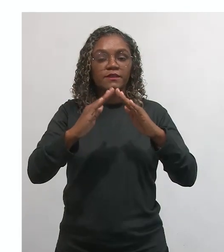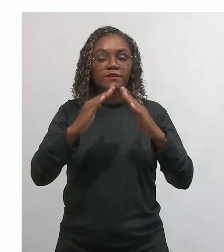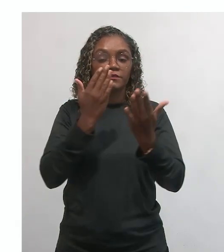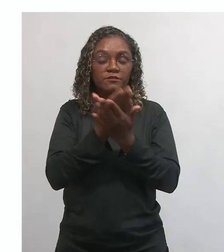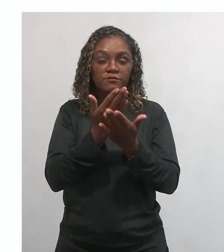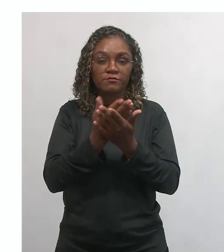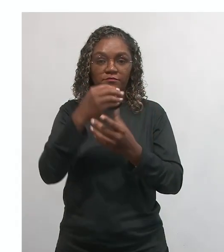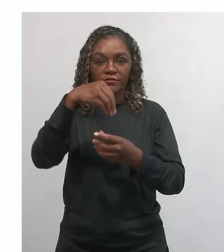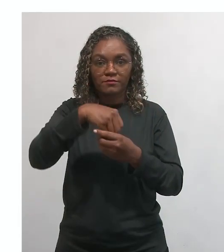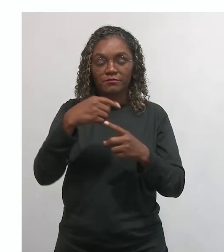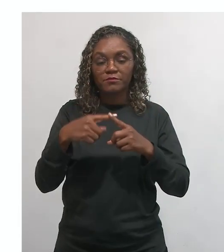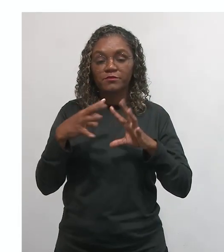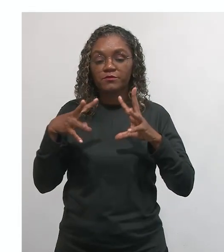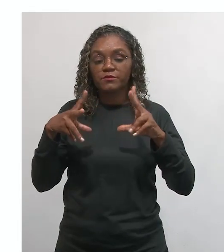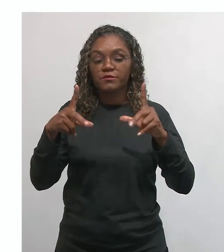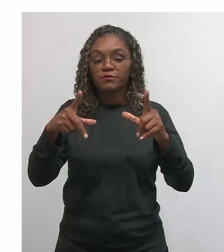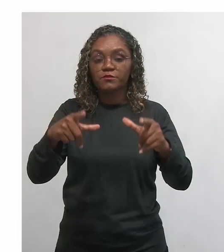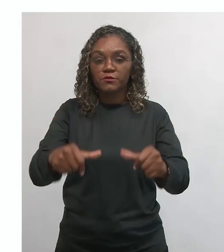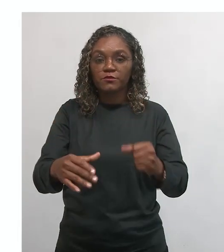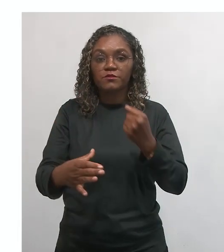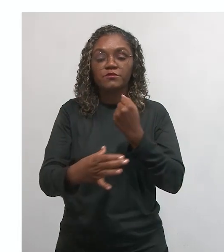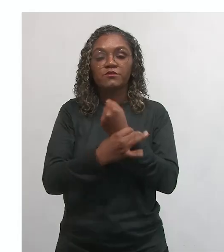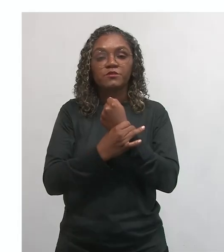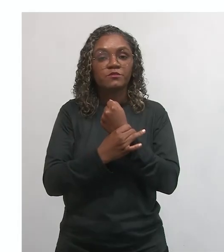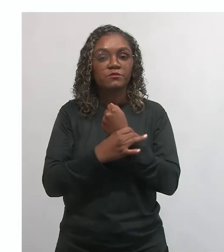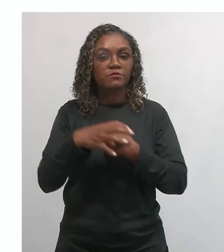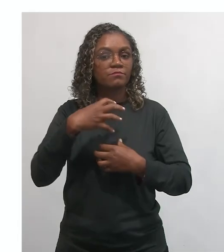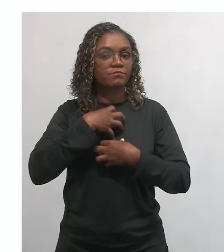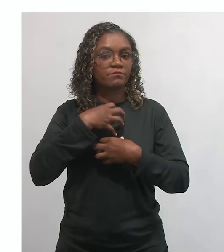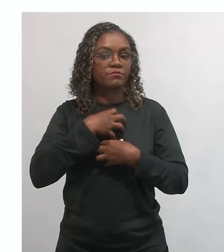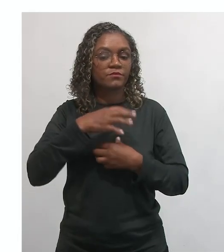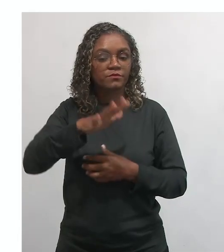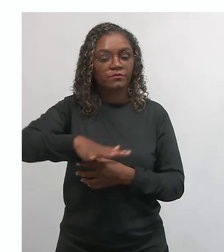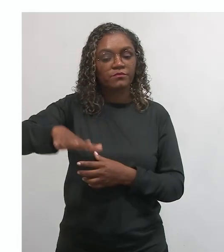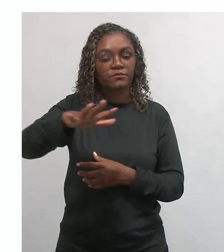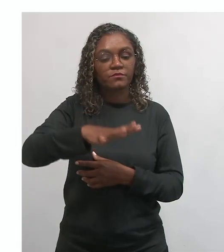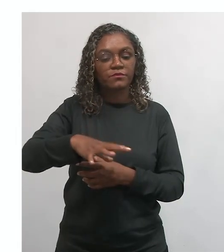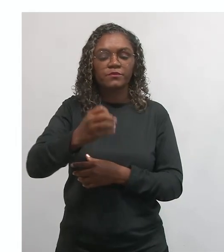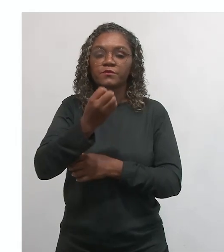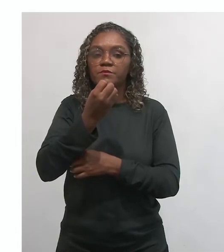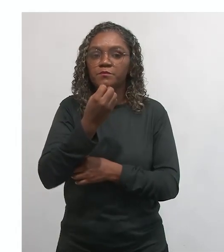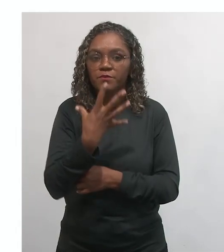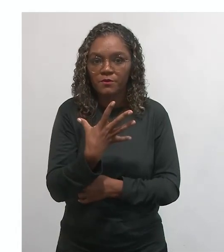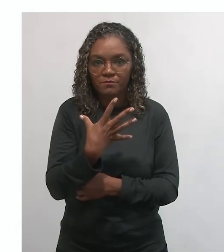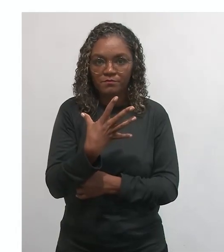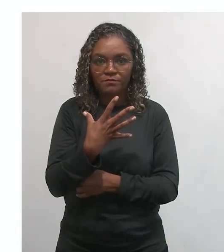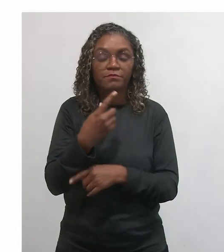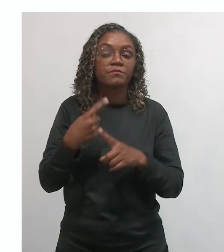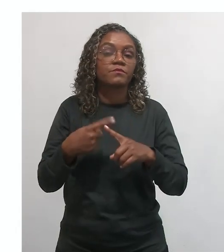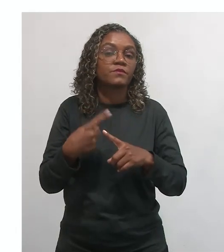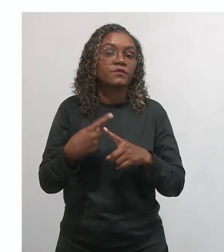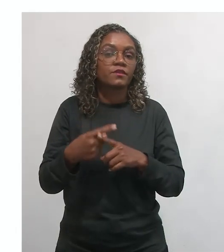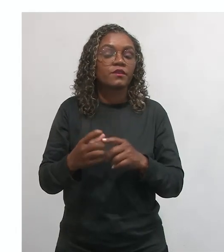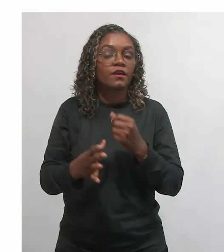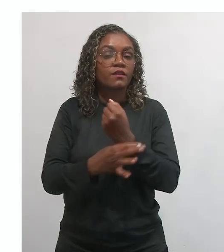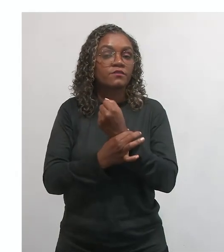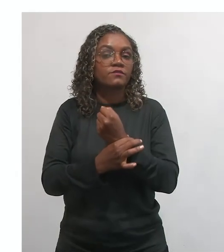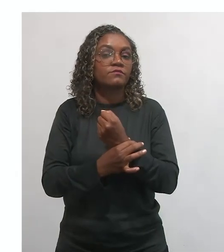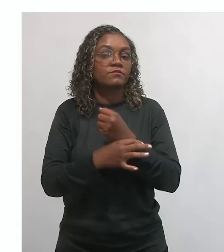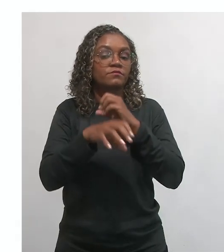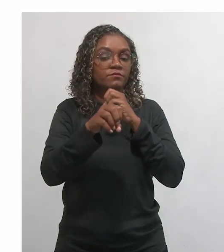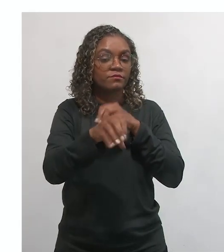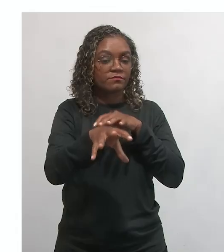de paz no ambiente escolar, para que todos se sintam seguros e seja um ambiente